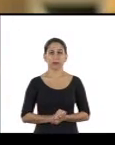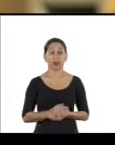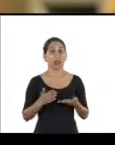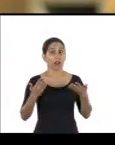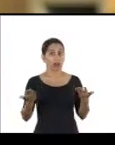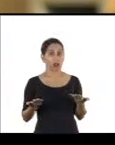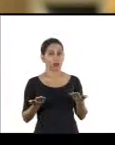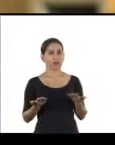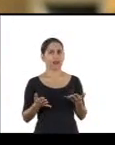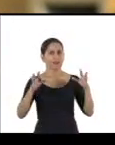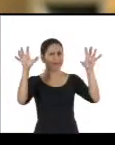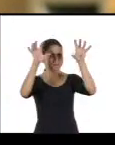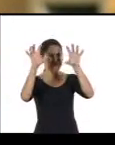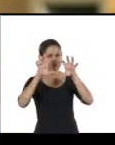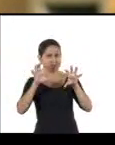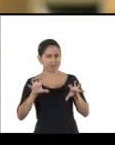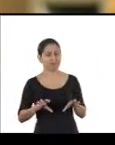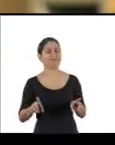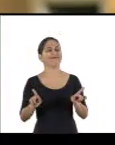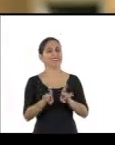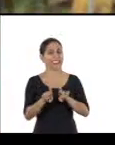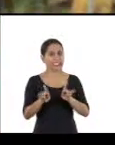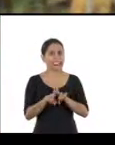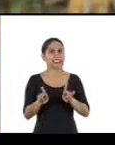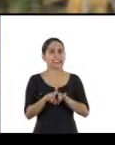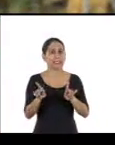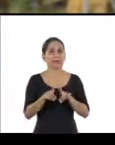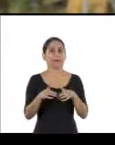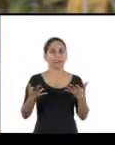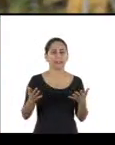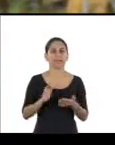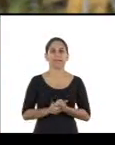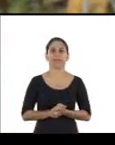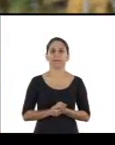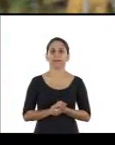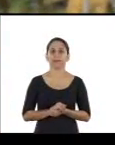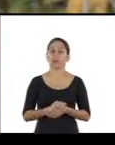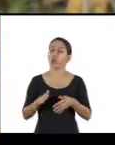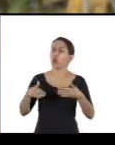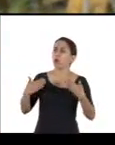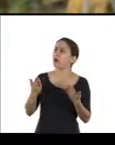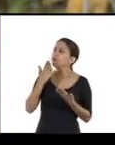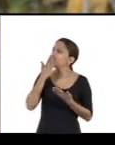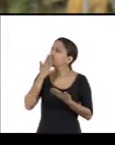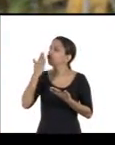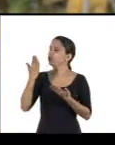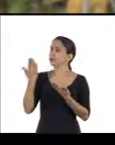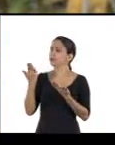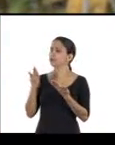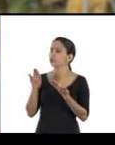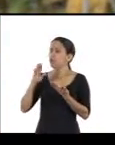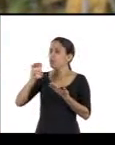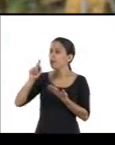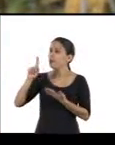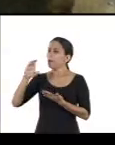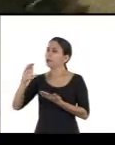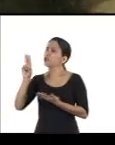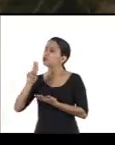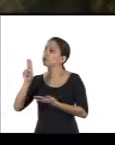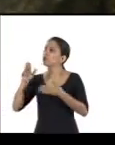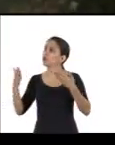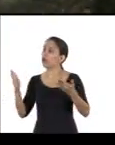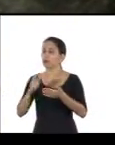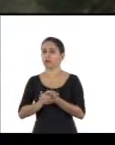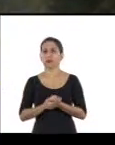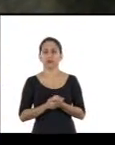Agora, a poeira também é um grande desafio nas minas de subsolo. Benônimo, quais são os tipos de equipamentos de proteção coletiva usados para combatê-la? O